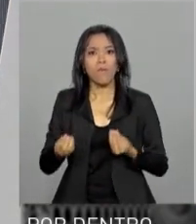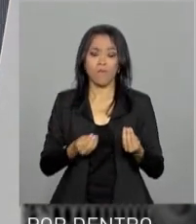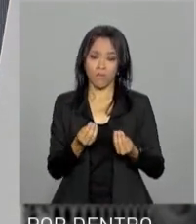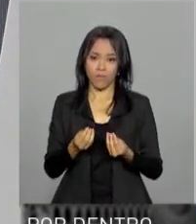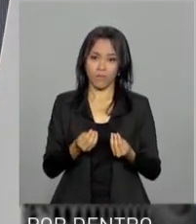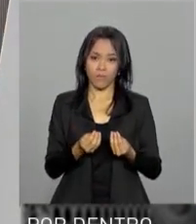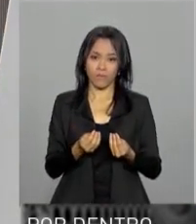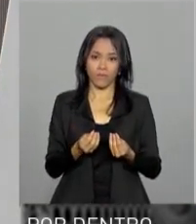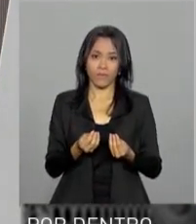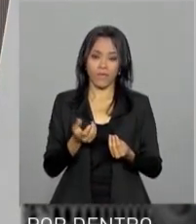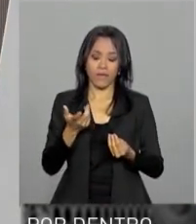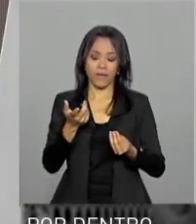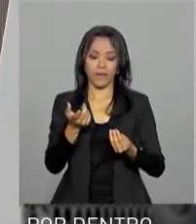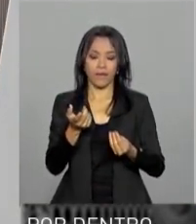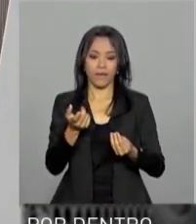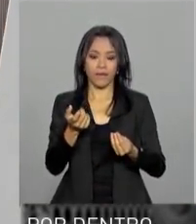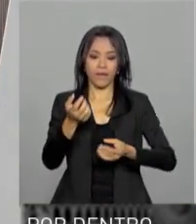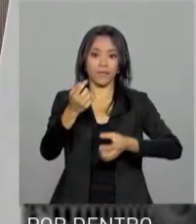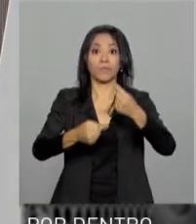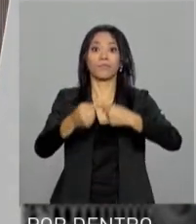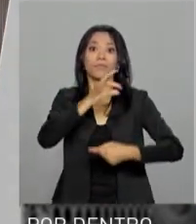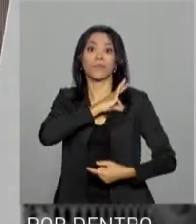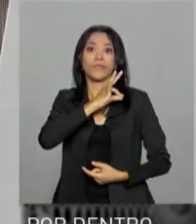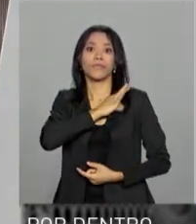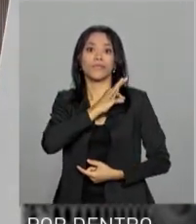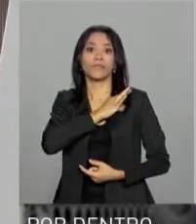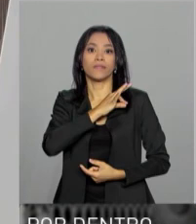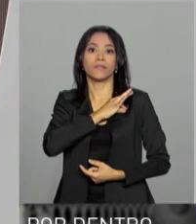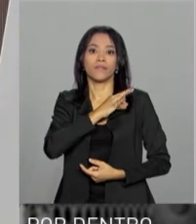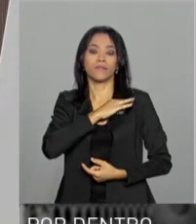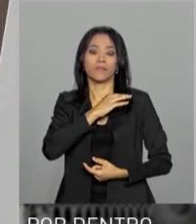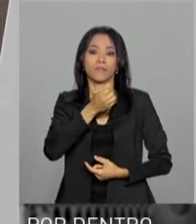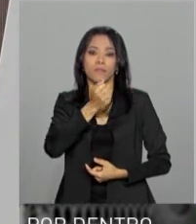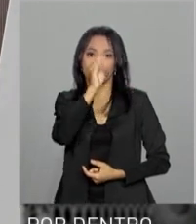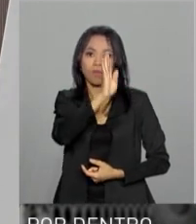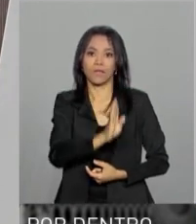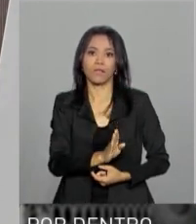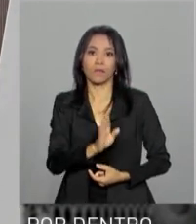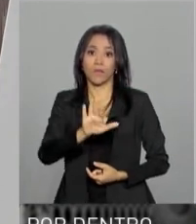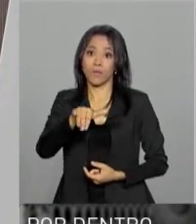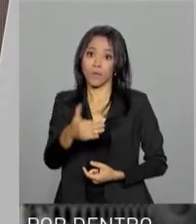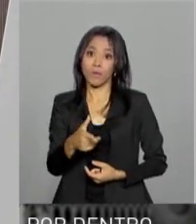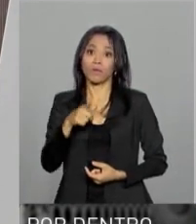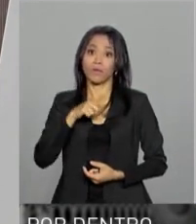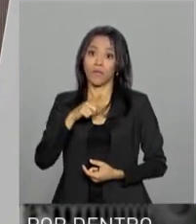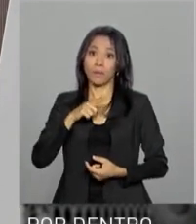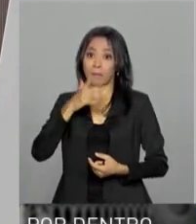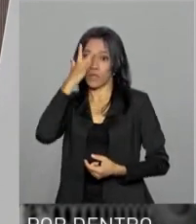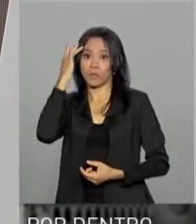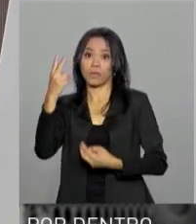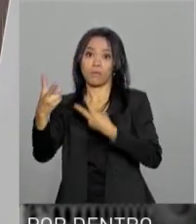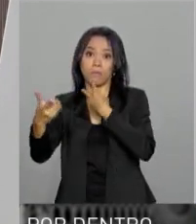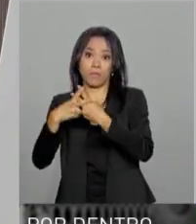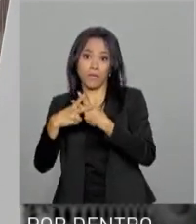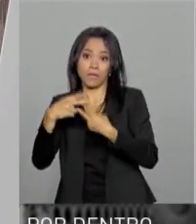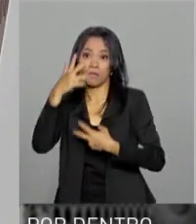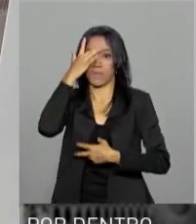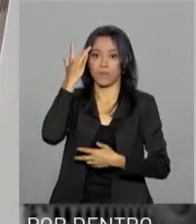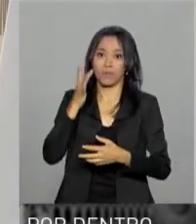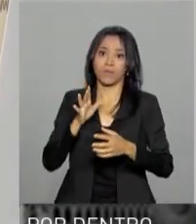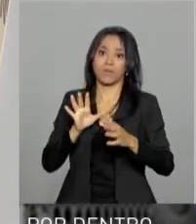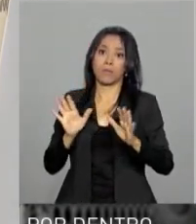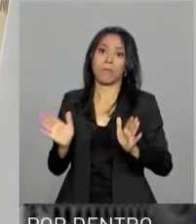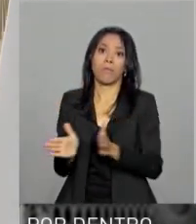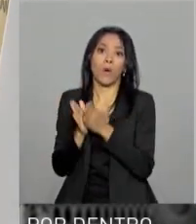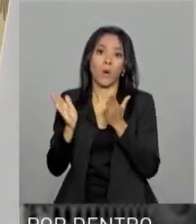das polícias no brasil quando as ocorrências envolvem principalmente pretos e pobres ainda mais quando estão moradores de